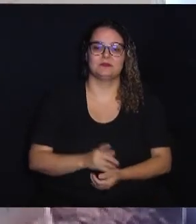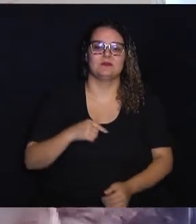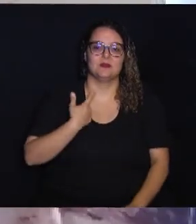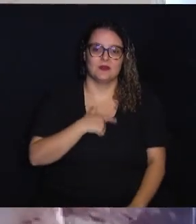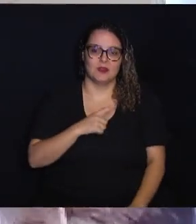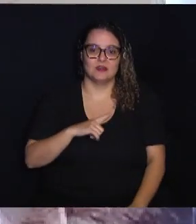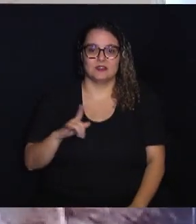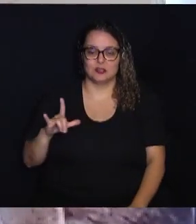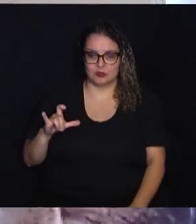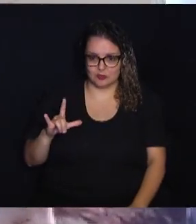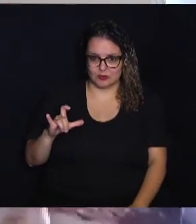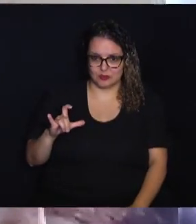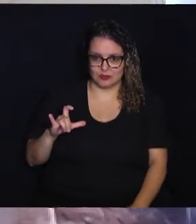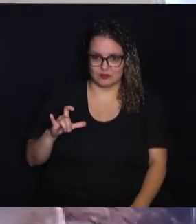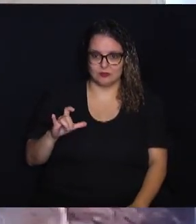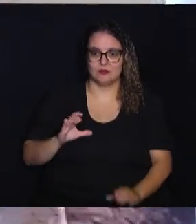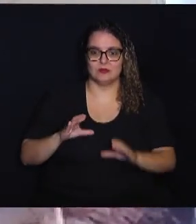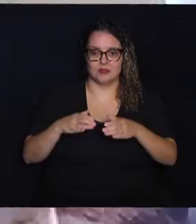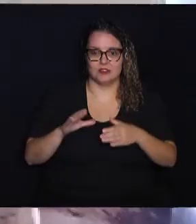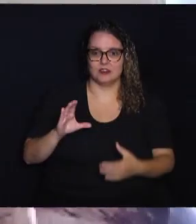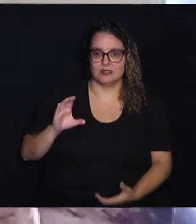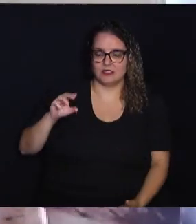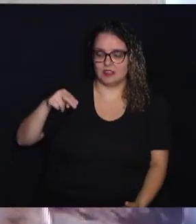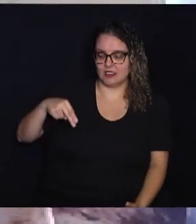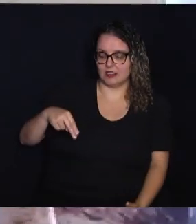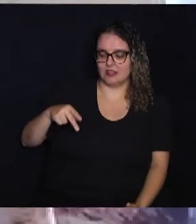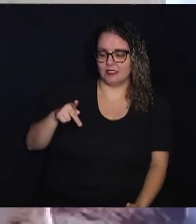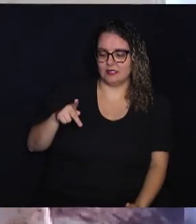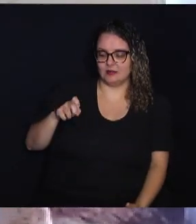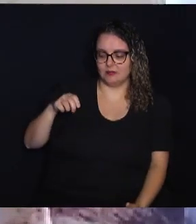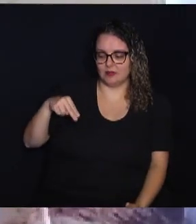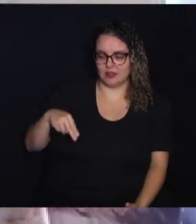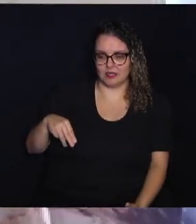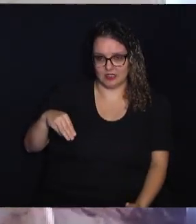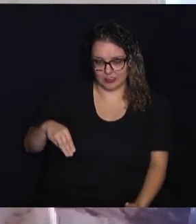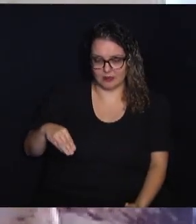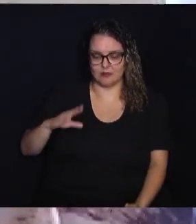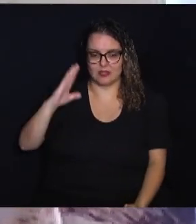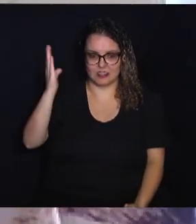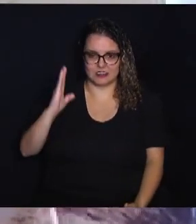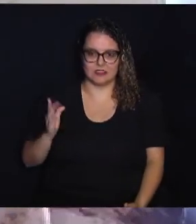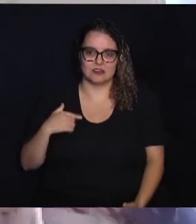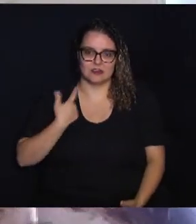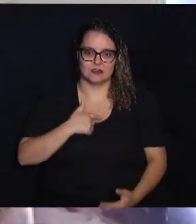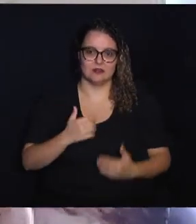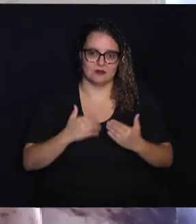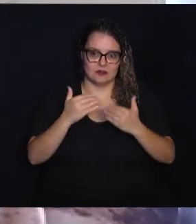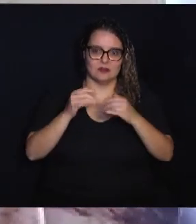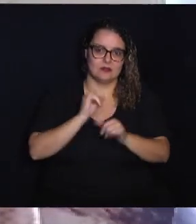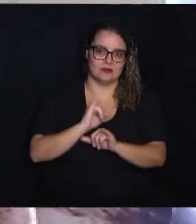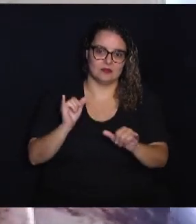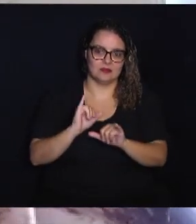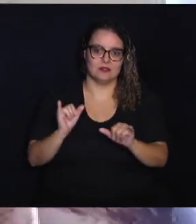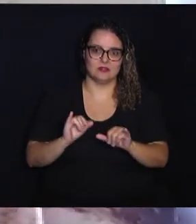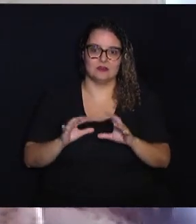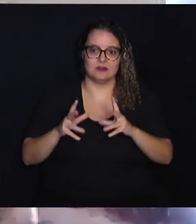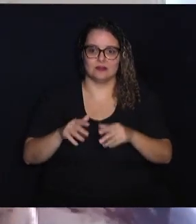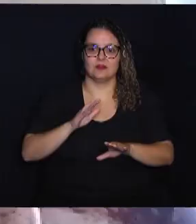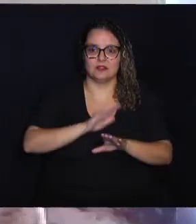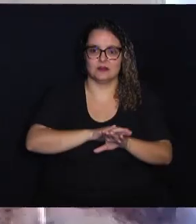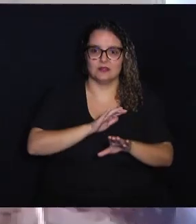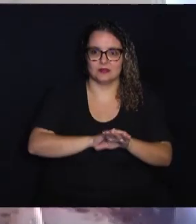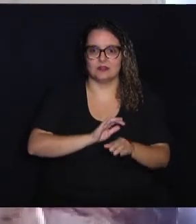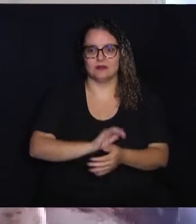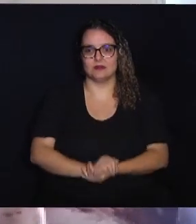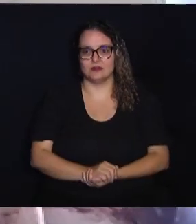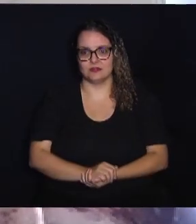gabriela.persinotti@lnbr.cnpem.br. Nós temos um Instagram do time CNPem Brasil, em que a gente divulga, né,